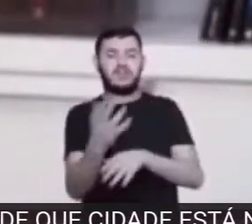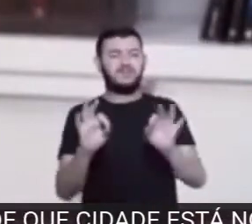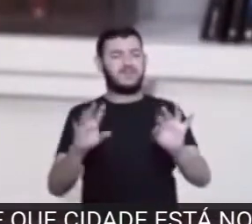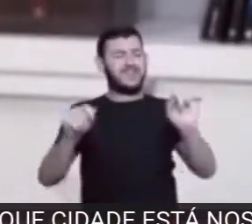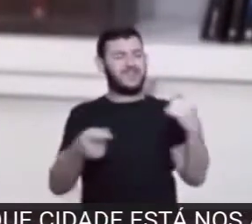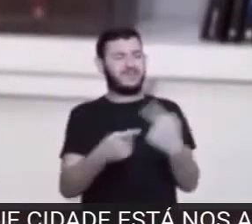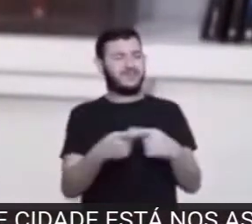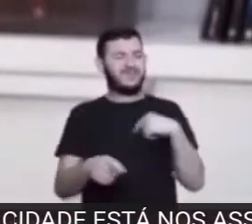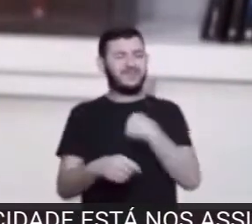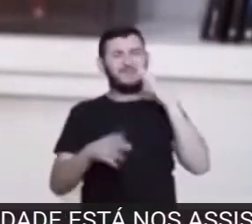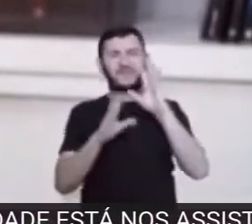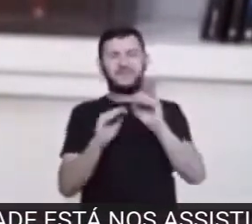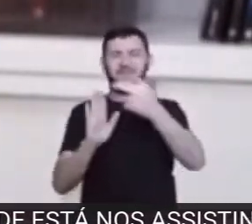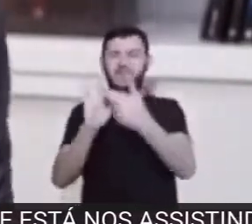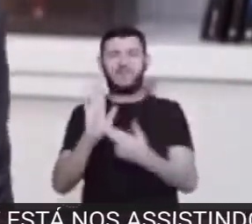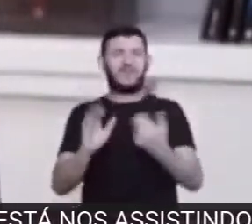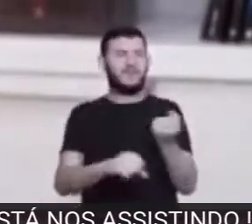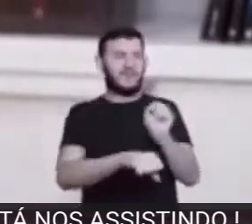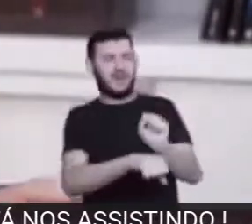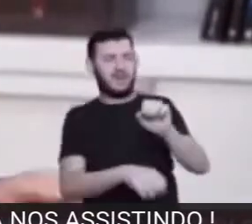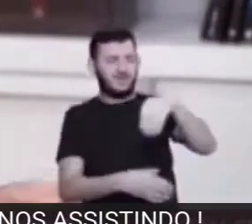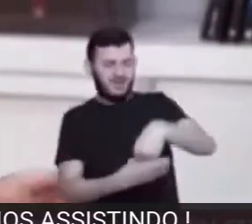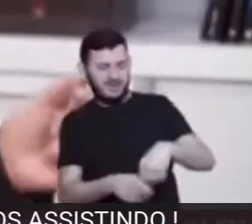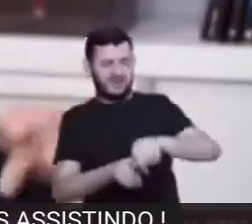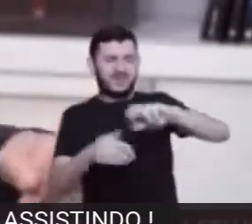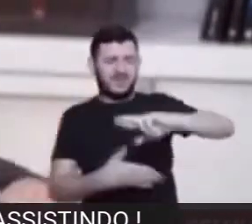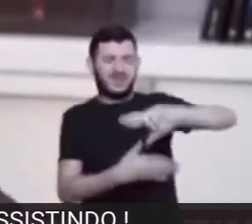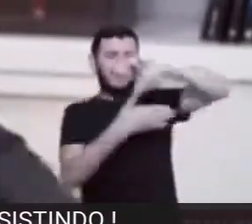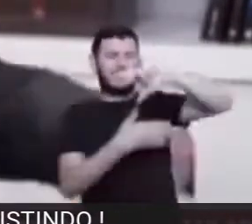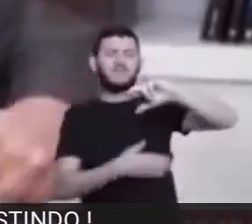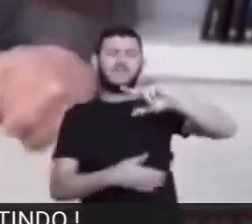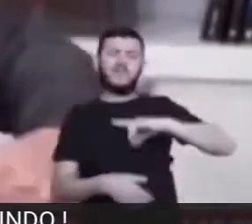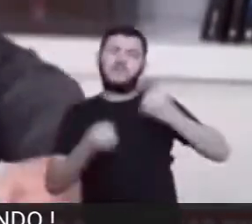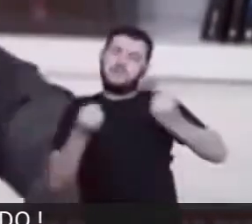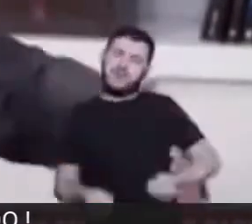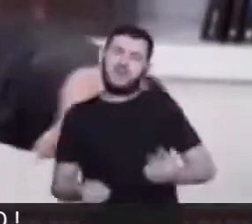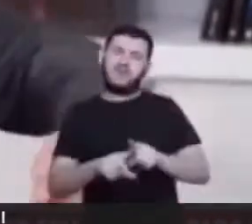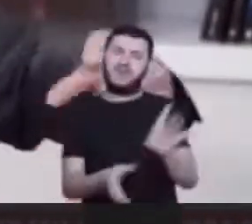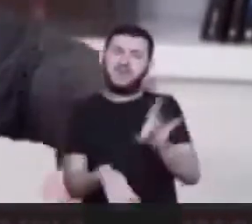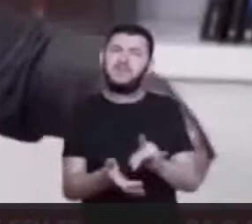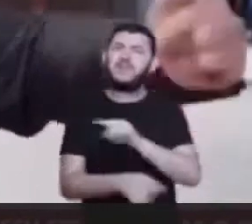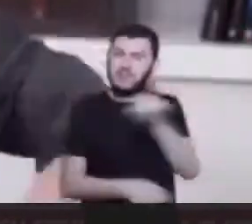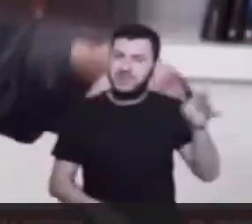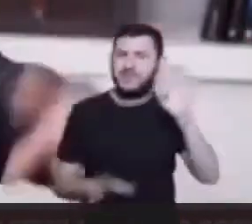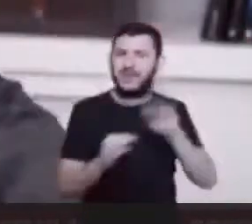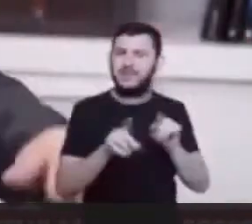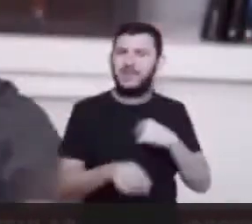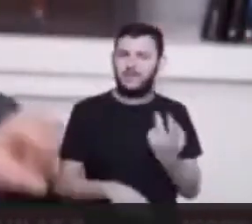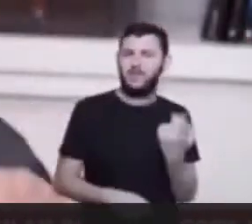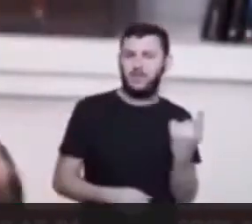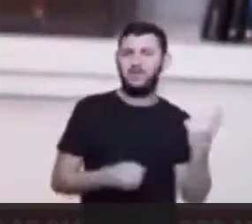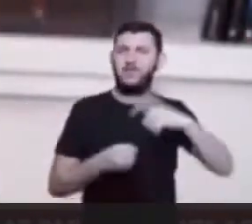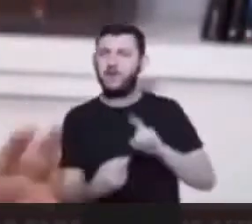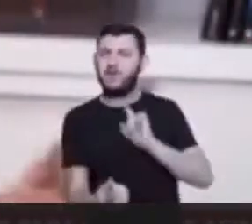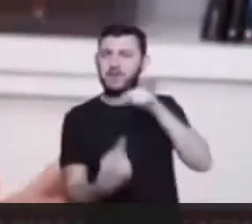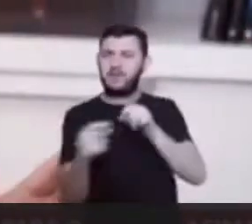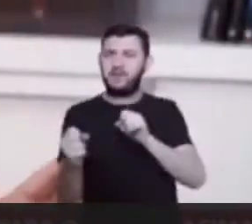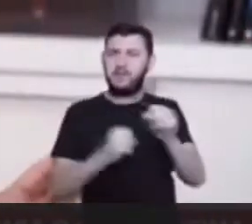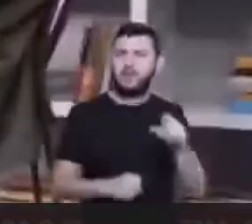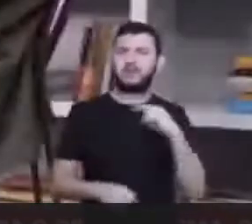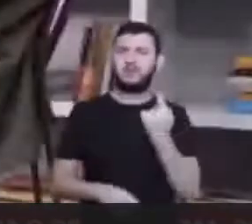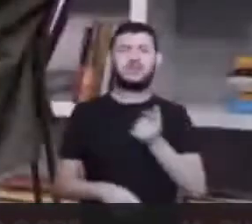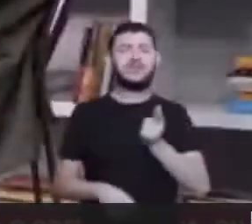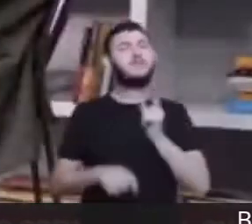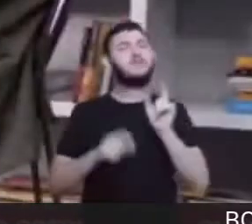aqui na América Latina. Mas, e pode saber que eu vou votar e eu vou defender que a gente tem uma outra moeda que não seja o dólar